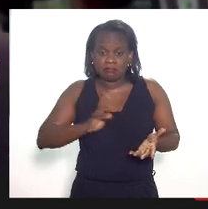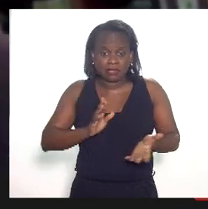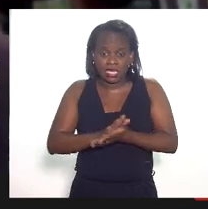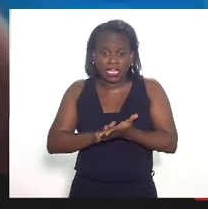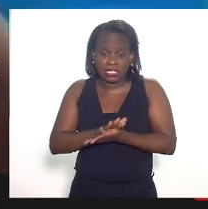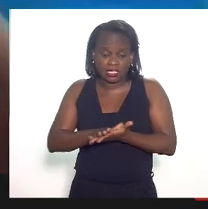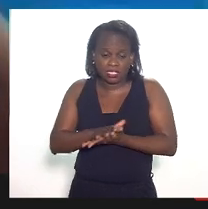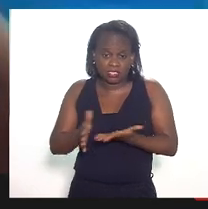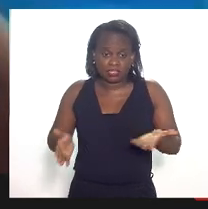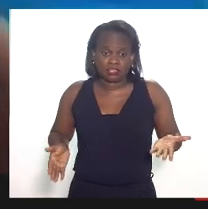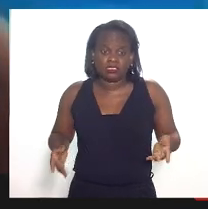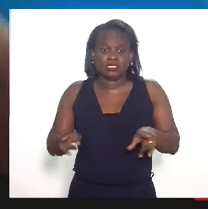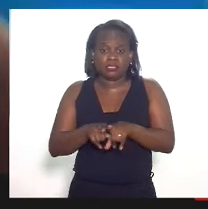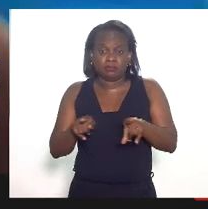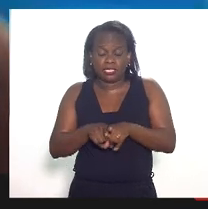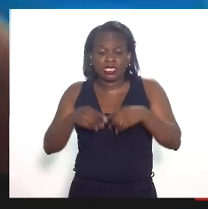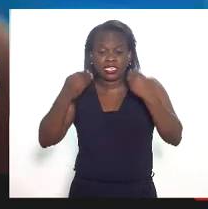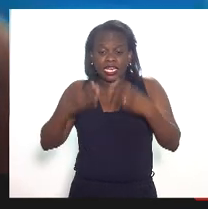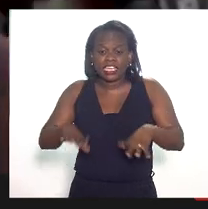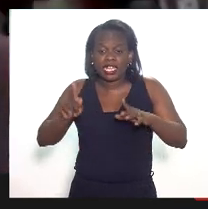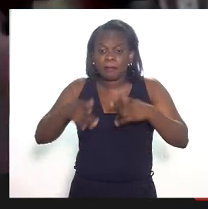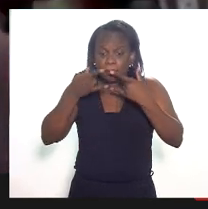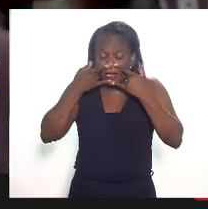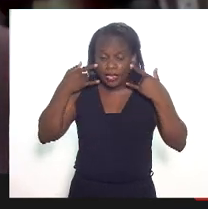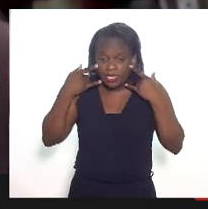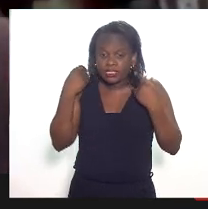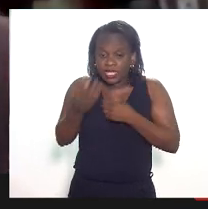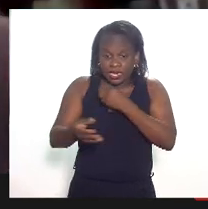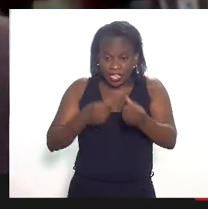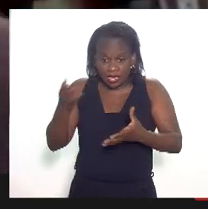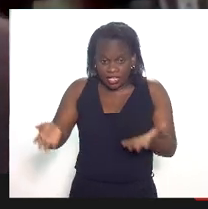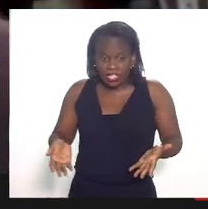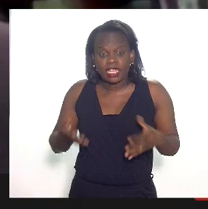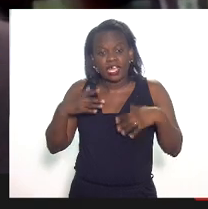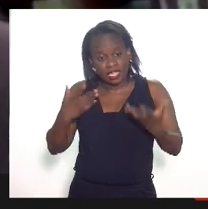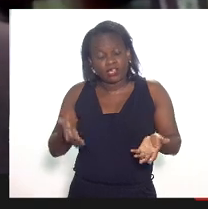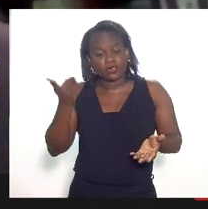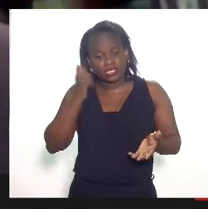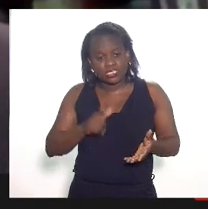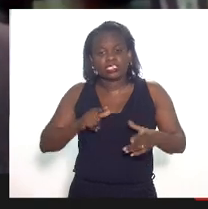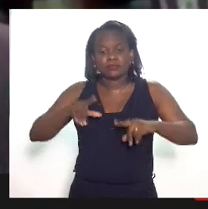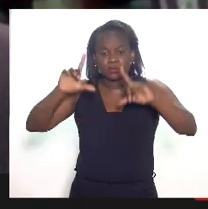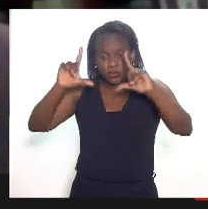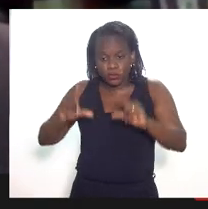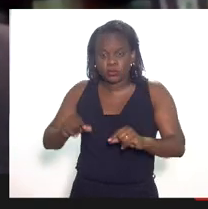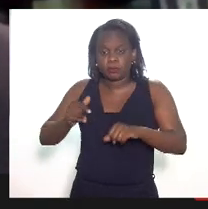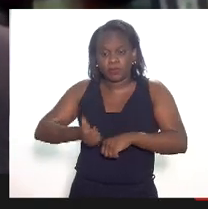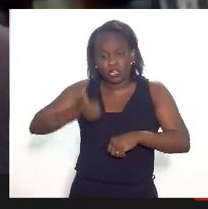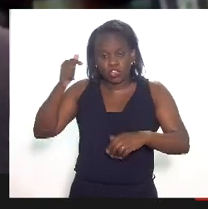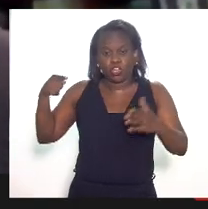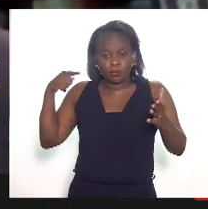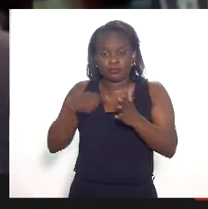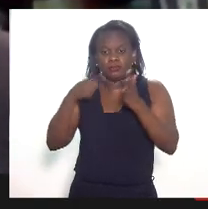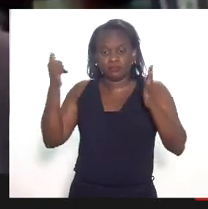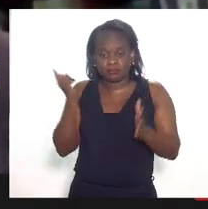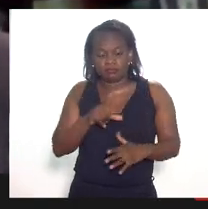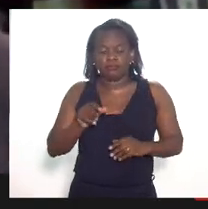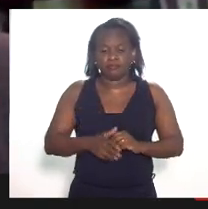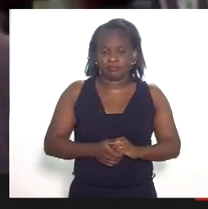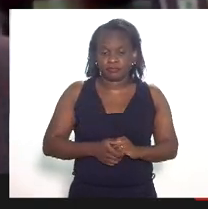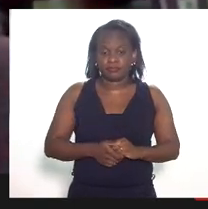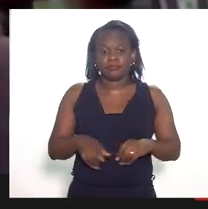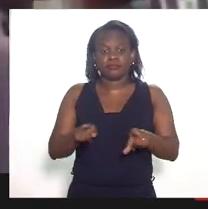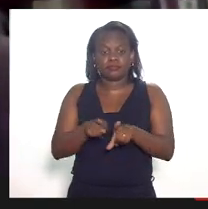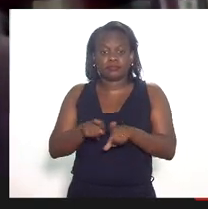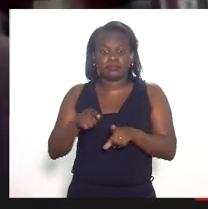resultado, e tivesse gasto com máscara, eu tenho certeza que a gente tinha atingido muito melhor os nossos objetivos. E